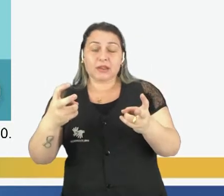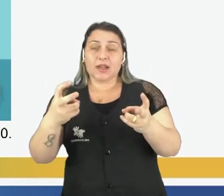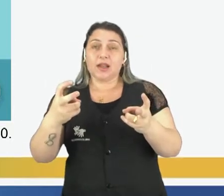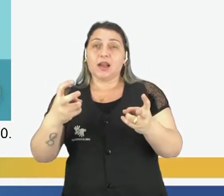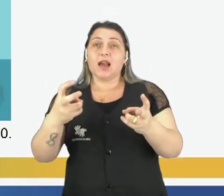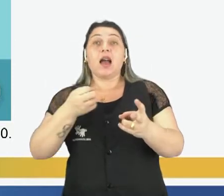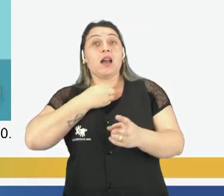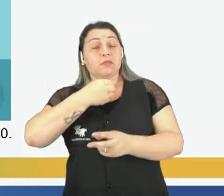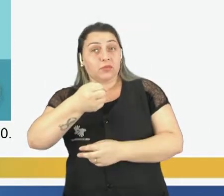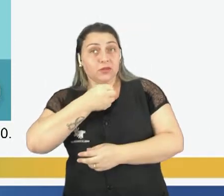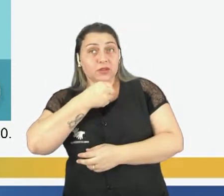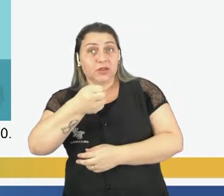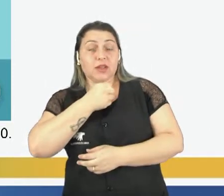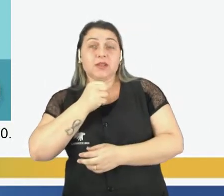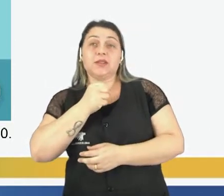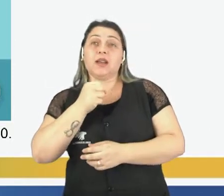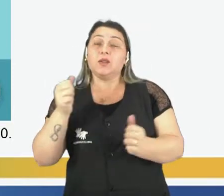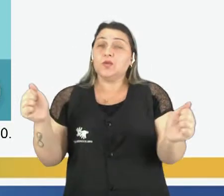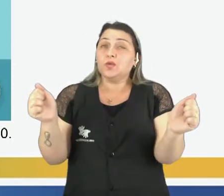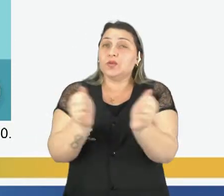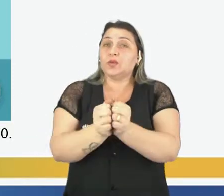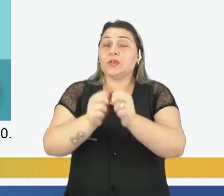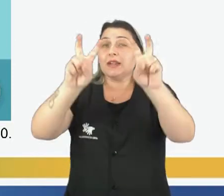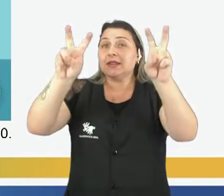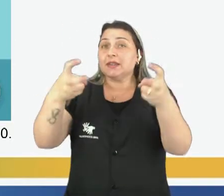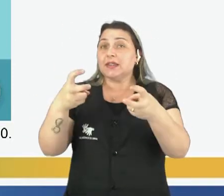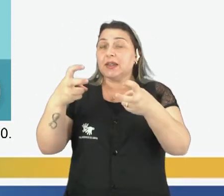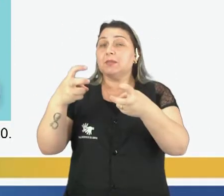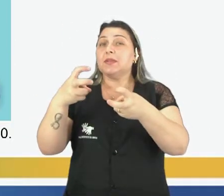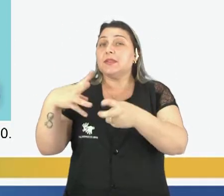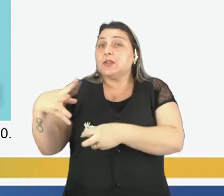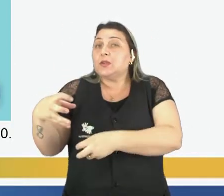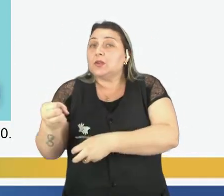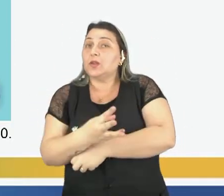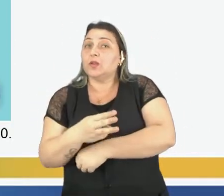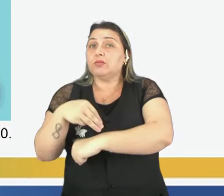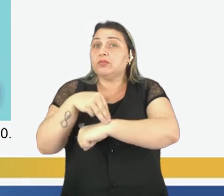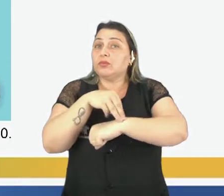sempre a reportagem está ligada a temas do momento.